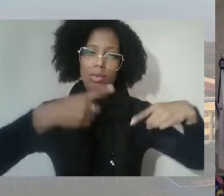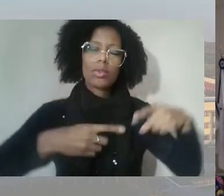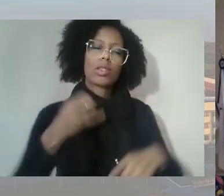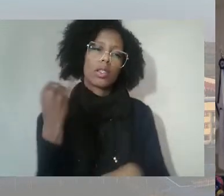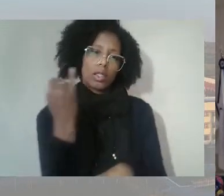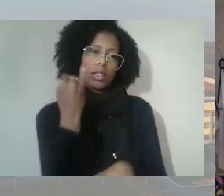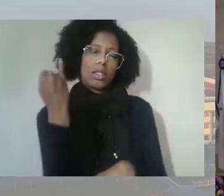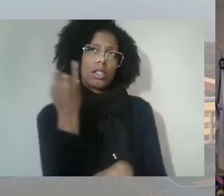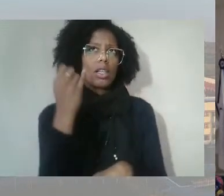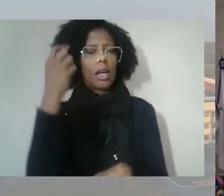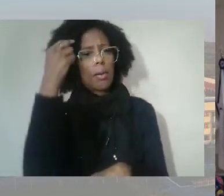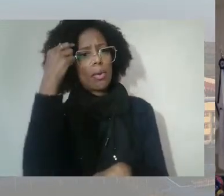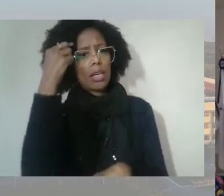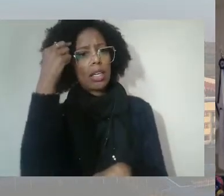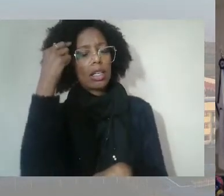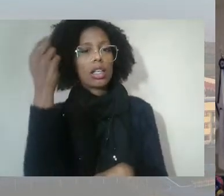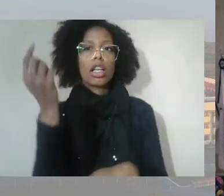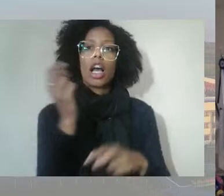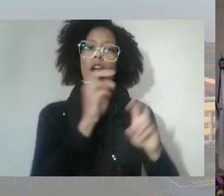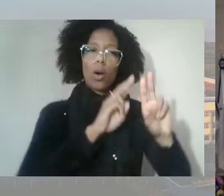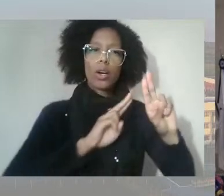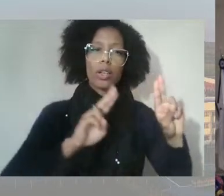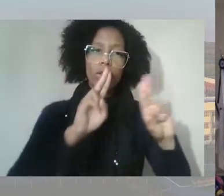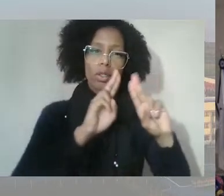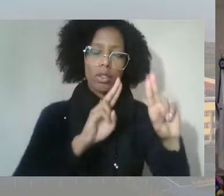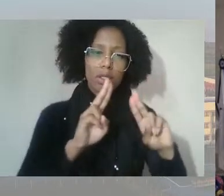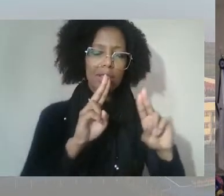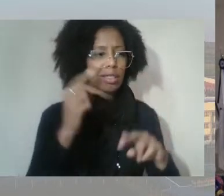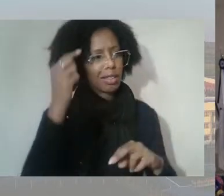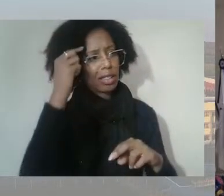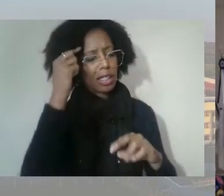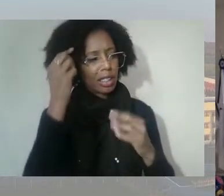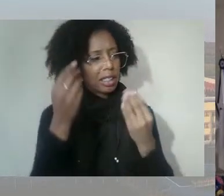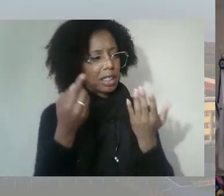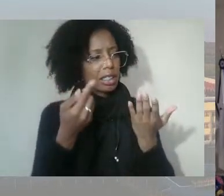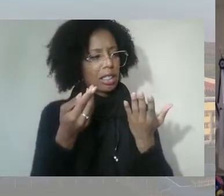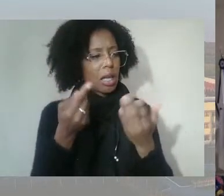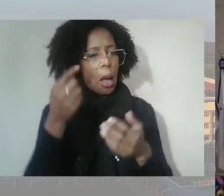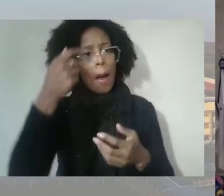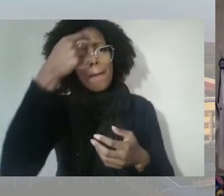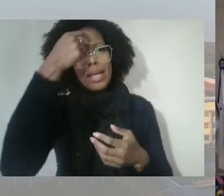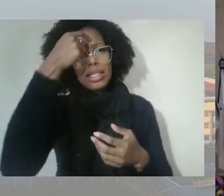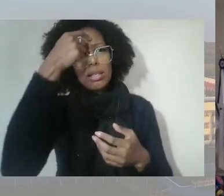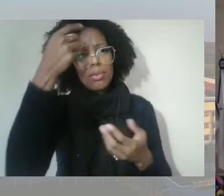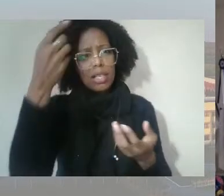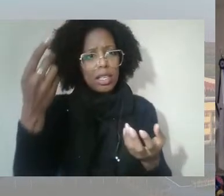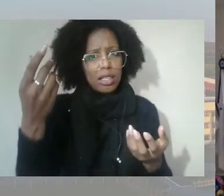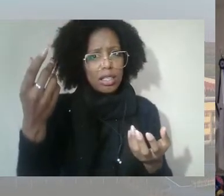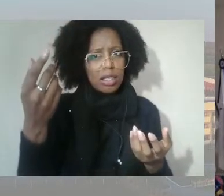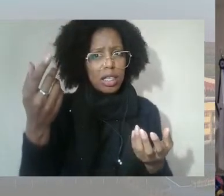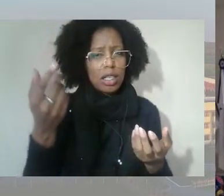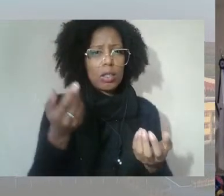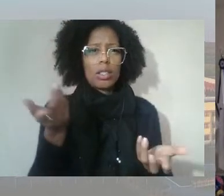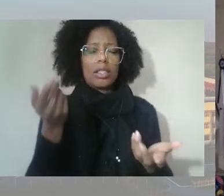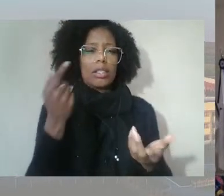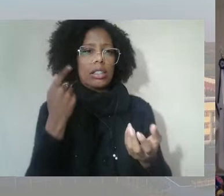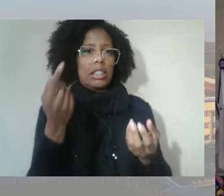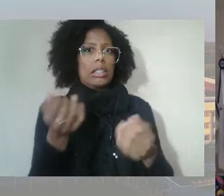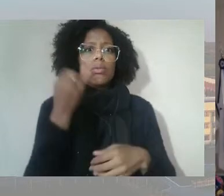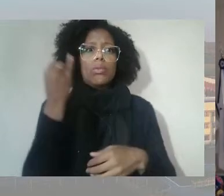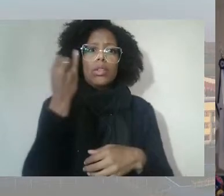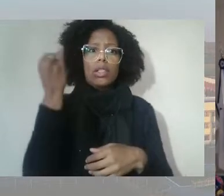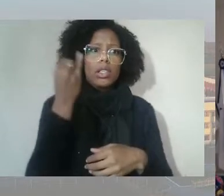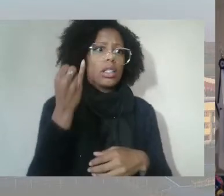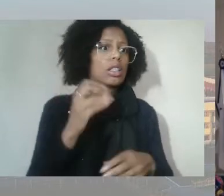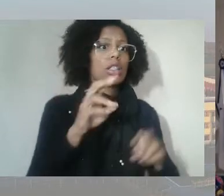Se a gente está pensando, a gente tá pensando aqui numa universidade, e muitas vezes a gente fala assim, o pensamento acumulado, é importante que a